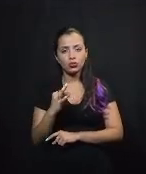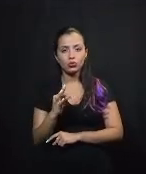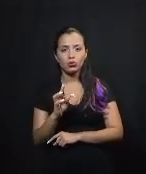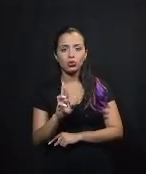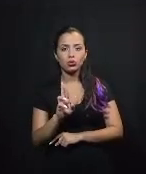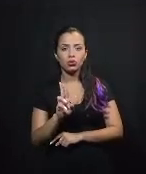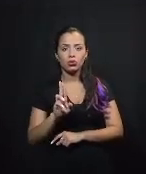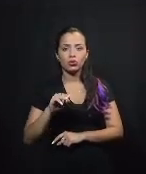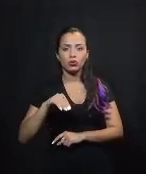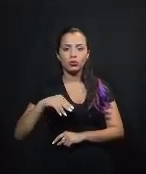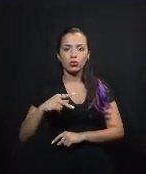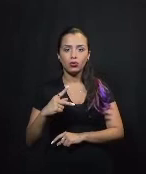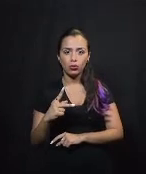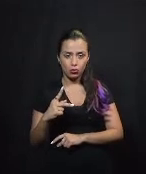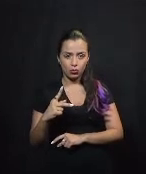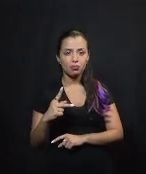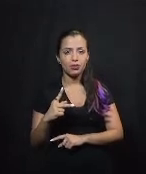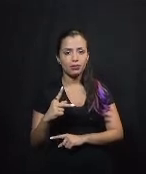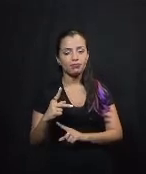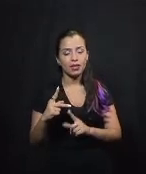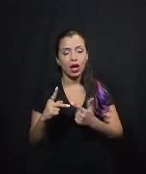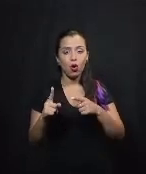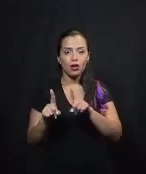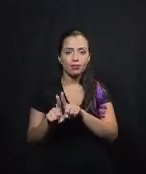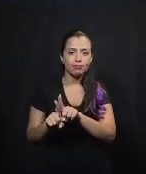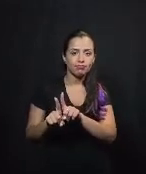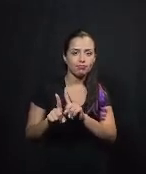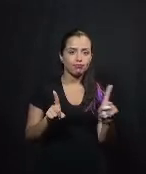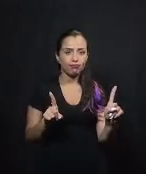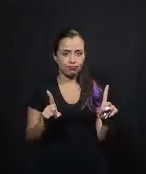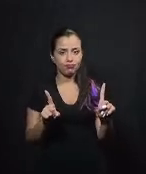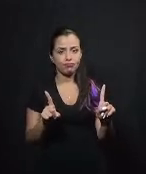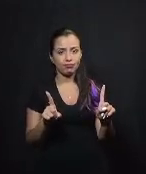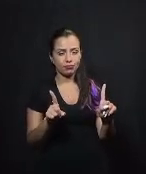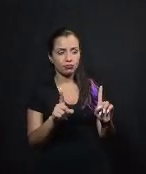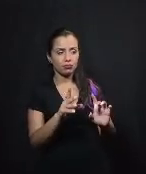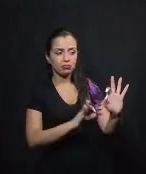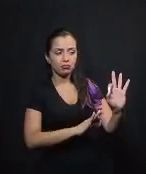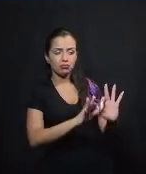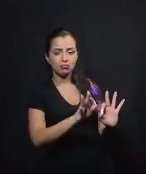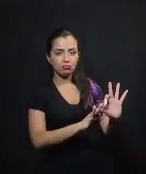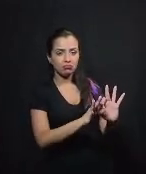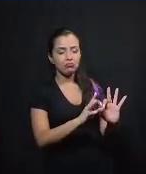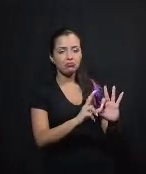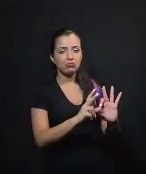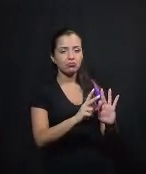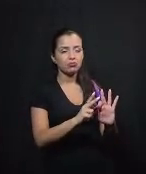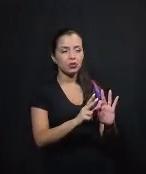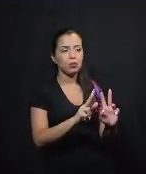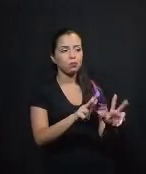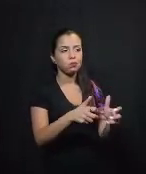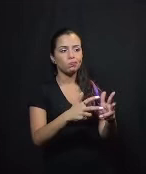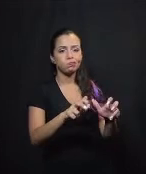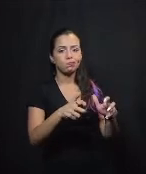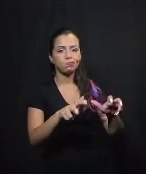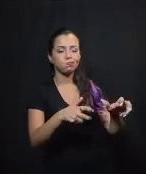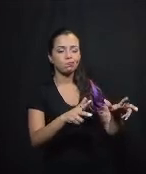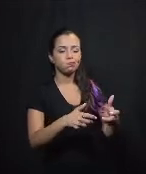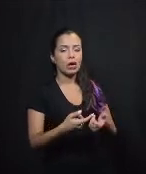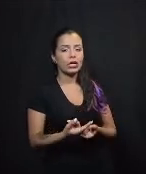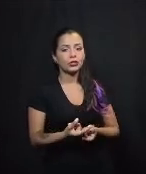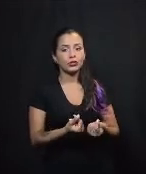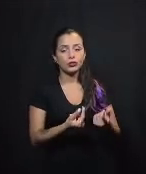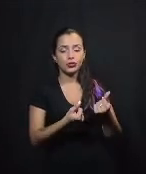espetacularmente com o Trump, e agora está envolvido num complicado esquema de arrecadação de dinheiro para construir